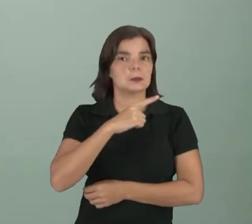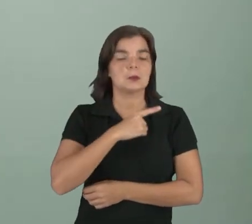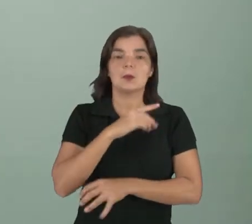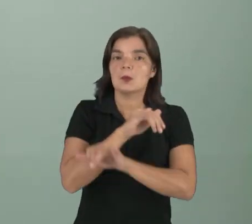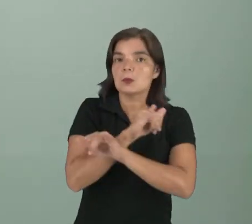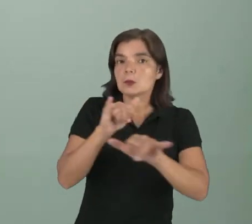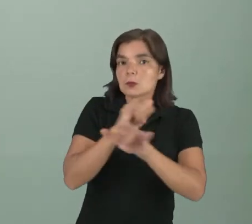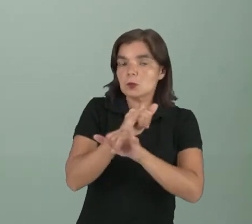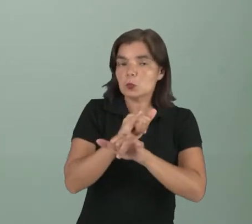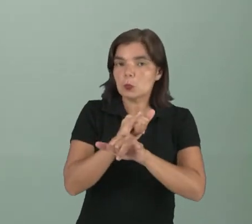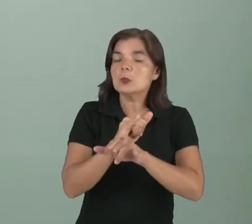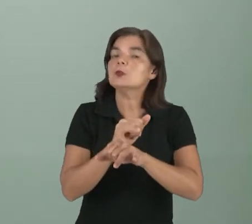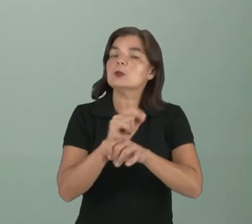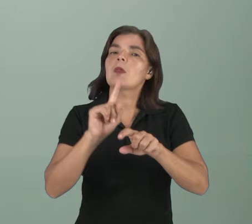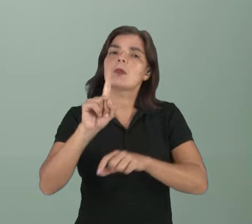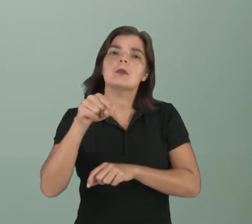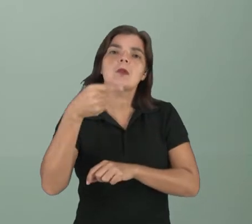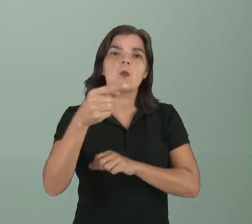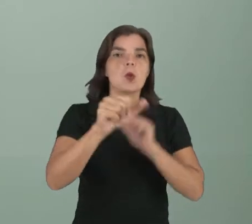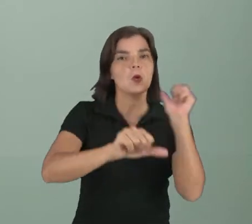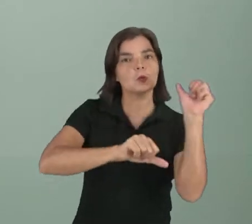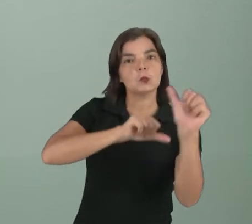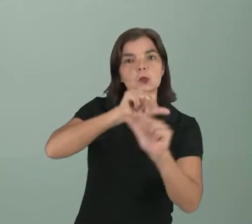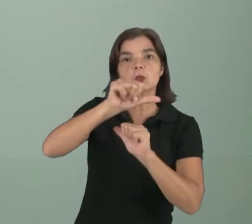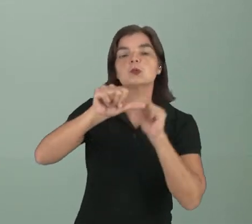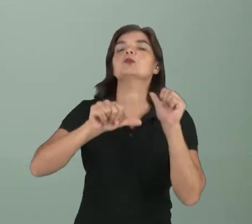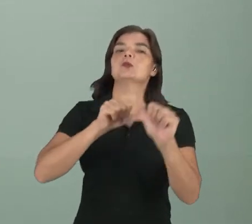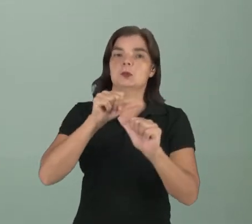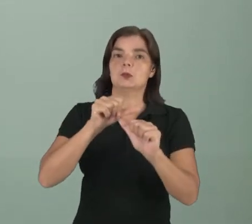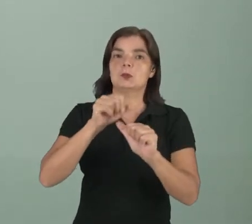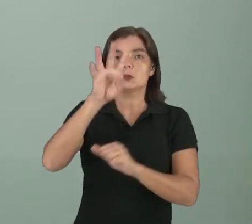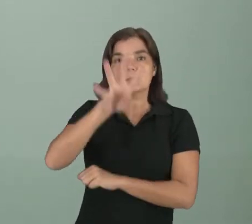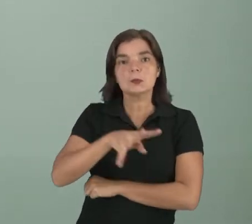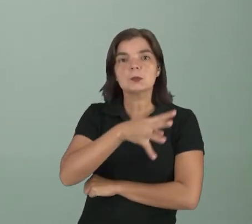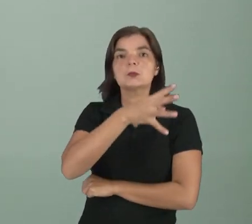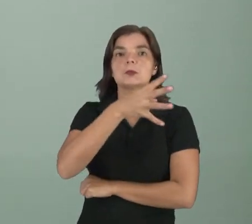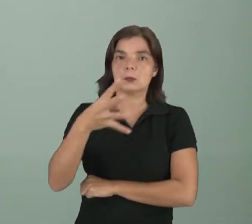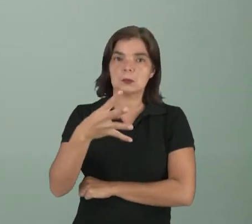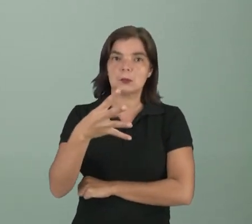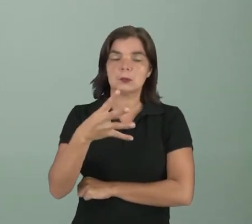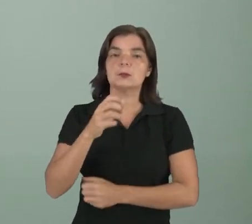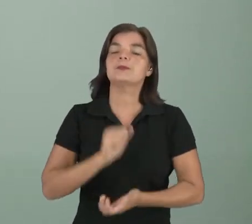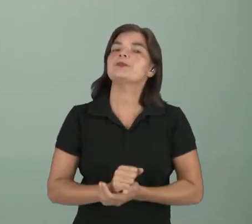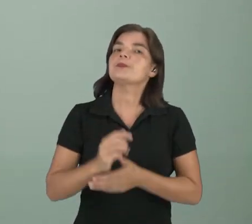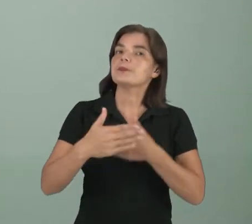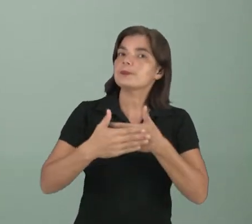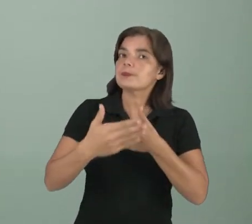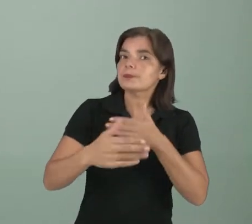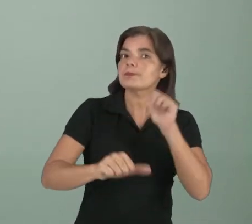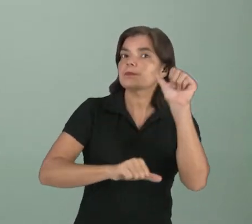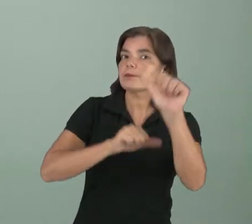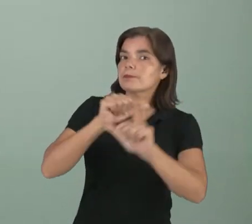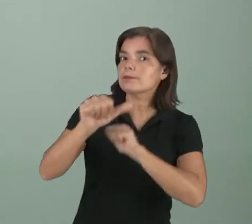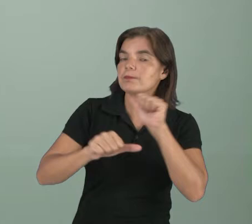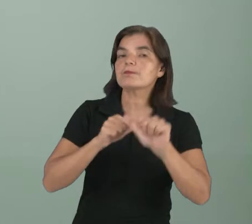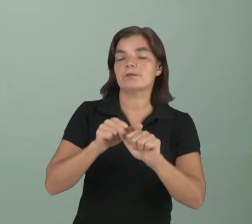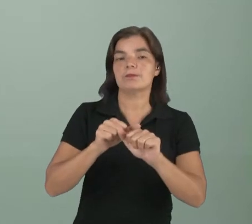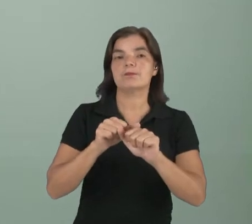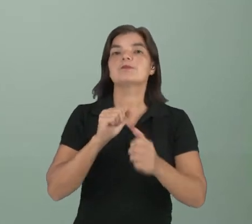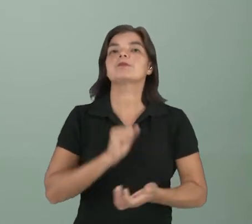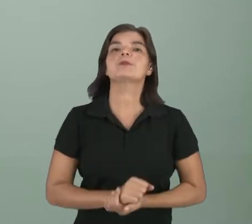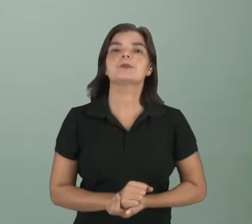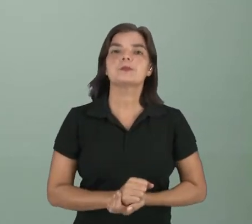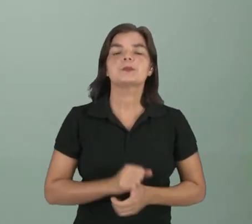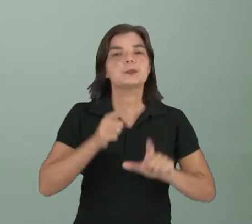esses dados descritivos e depois transferi-los para uma tabela e em seguida transformá-los em